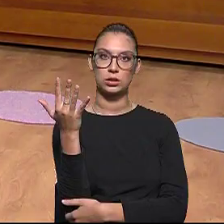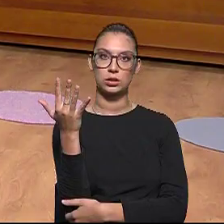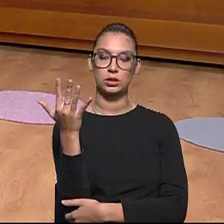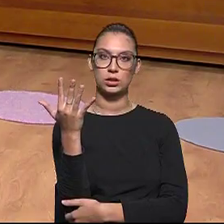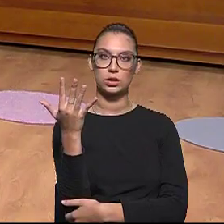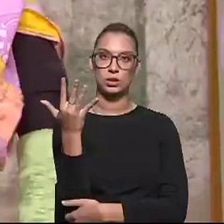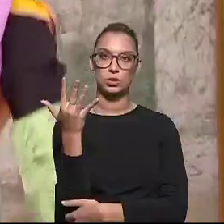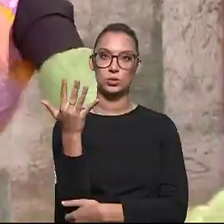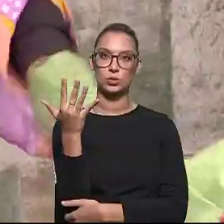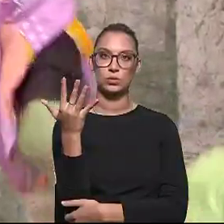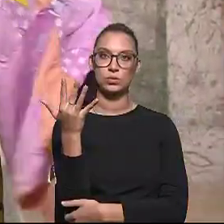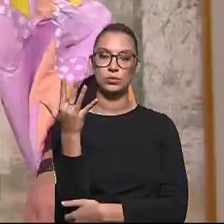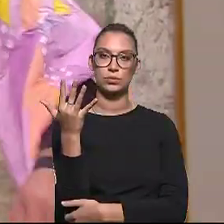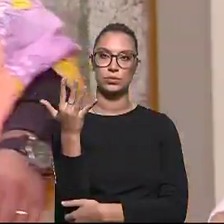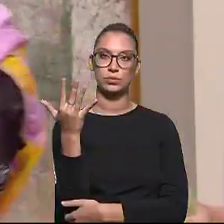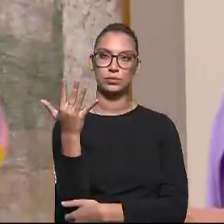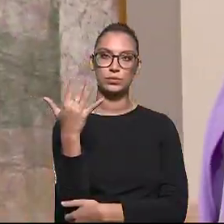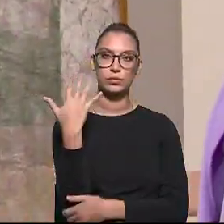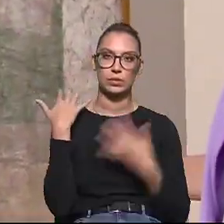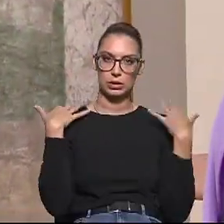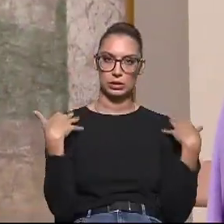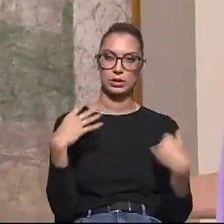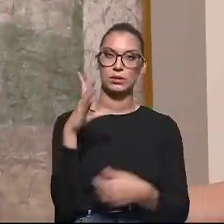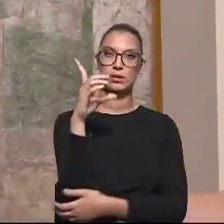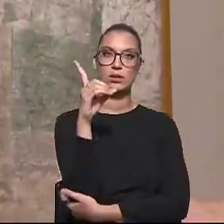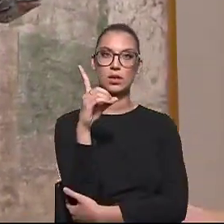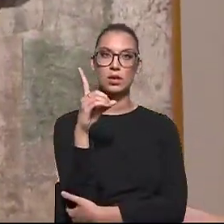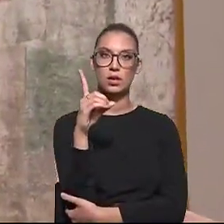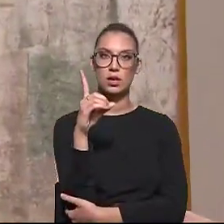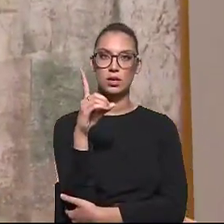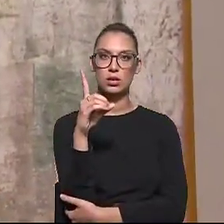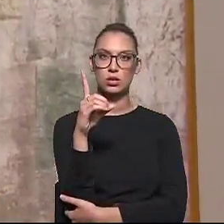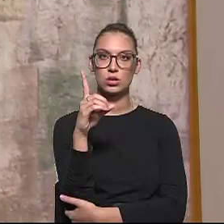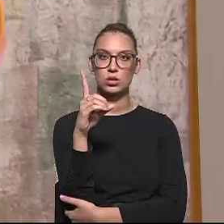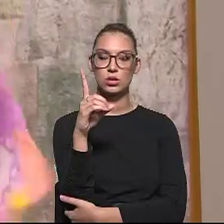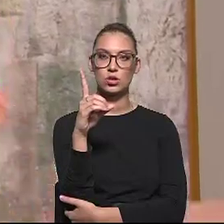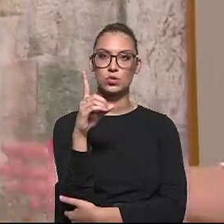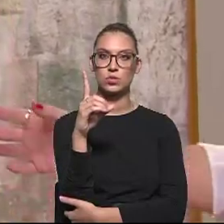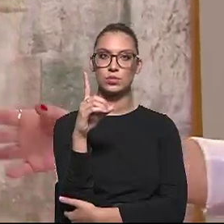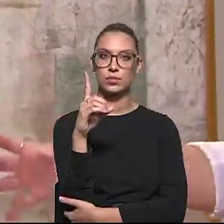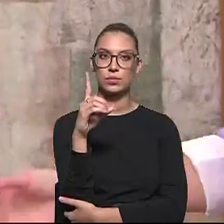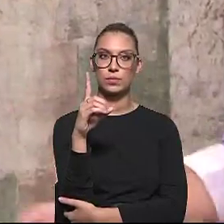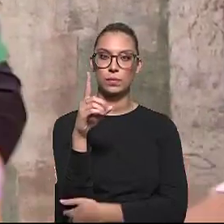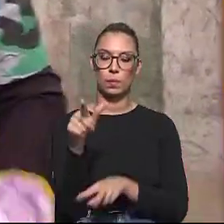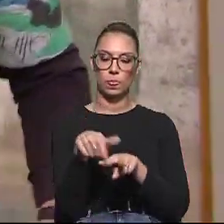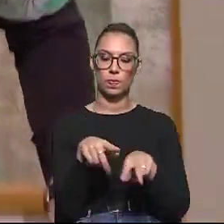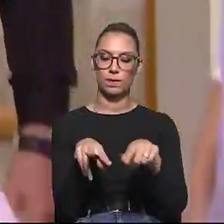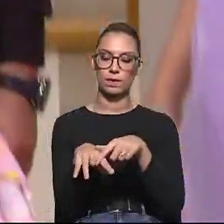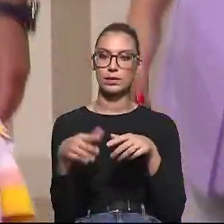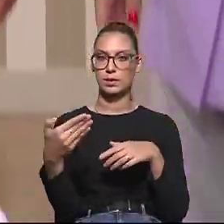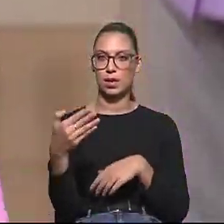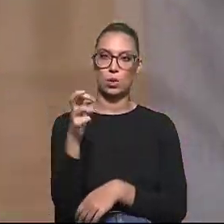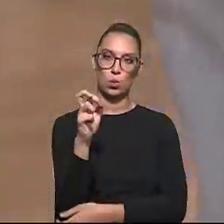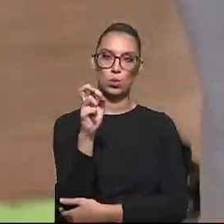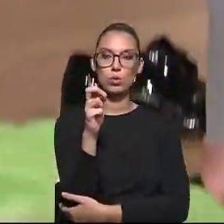Ai, senhor, 5. Agora esta túnica, pode tirar. 6. Os chinelos, 7, 8.